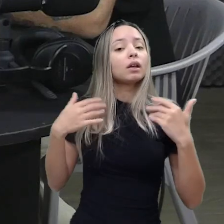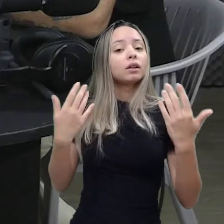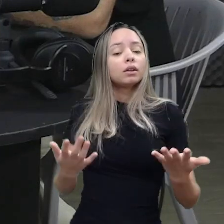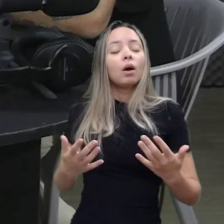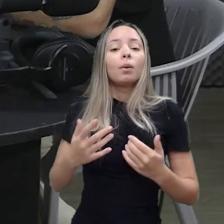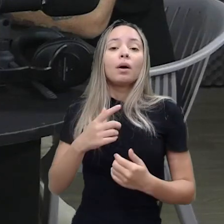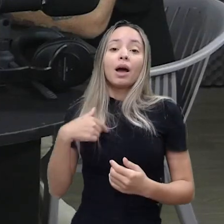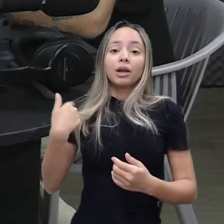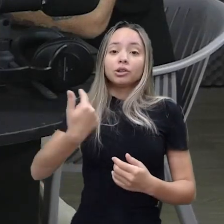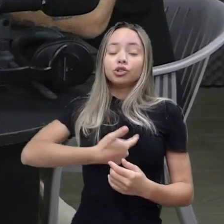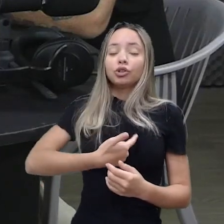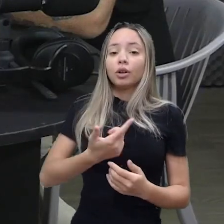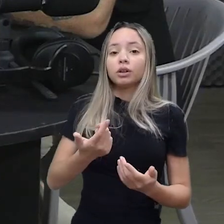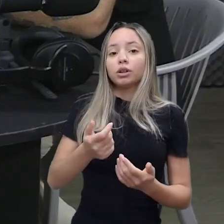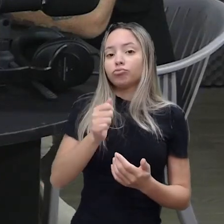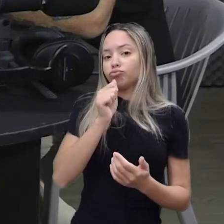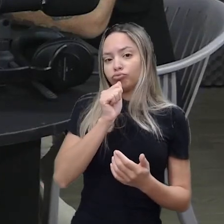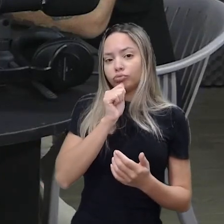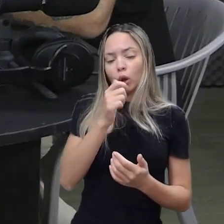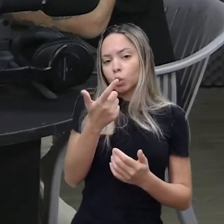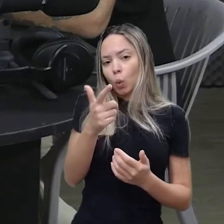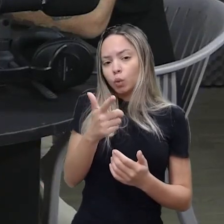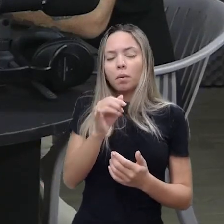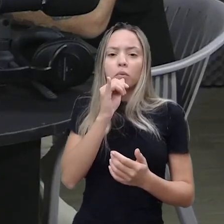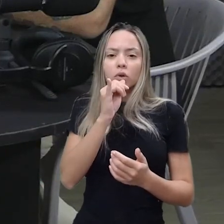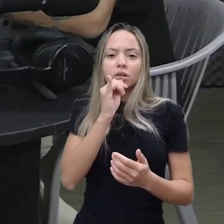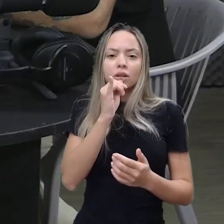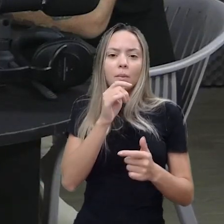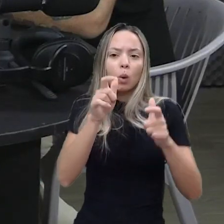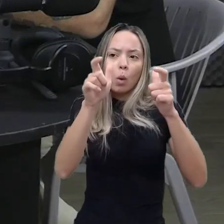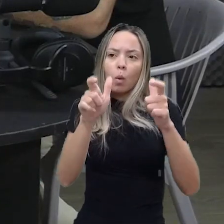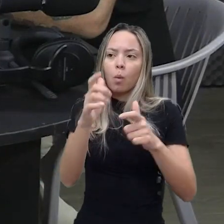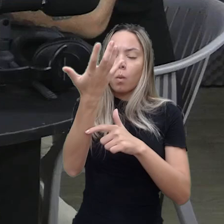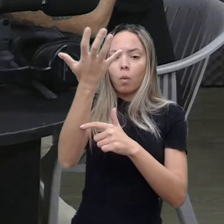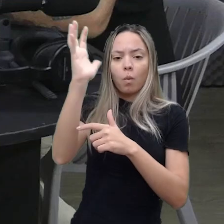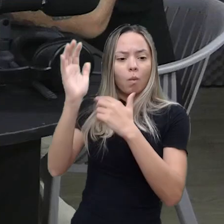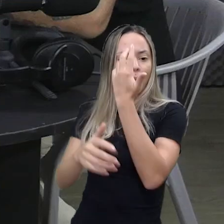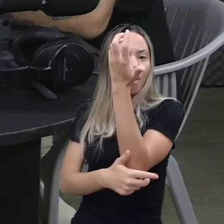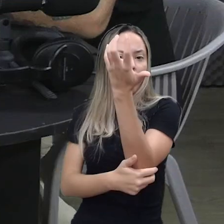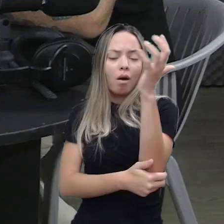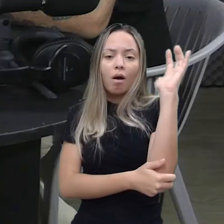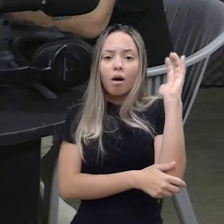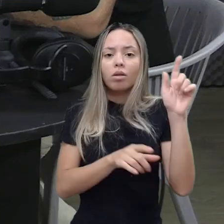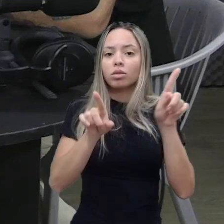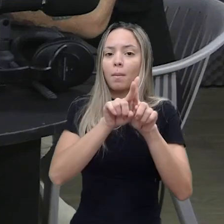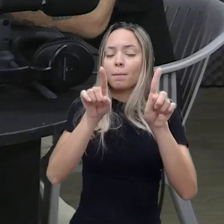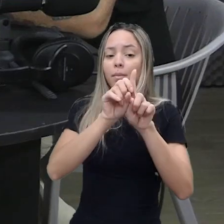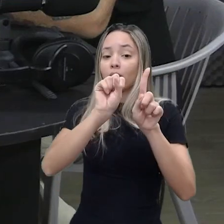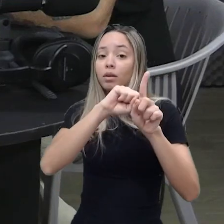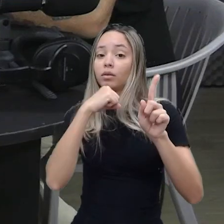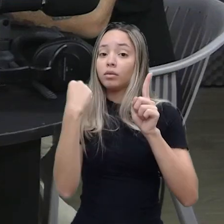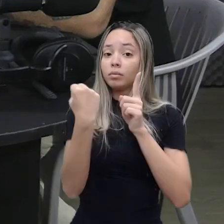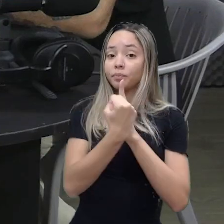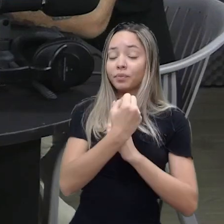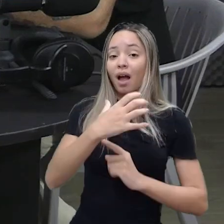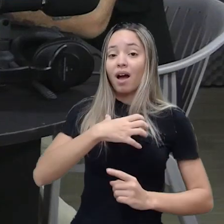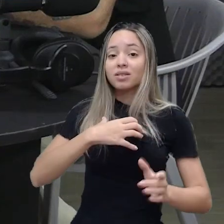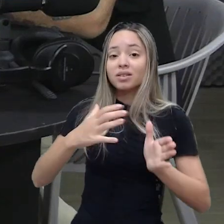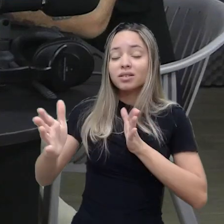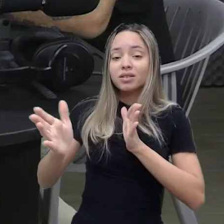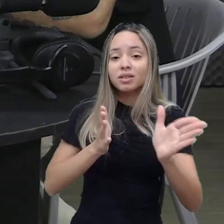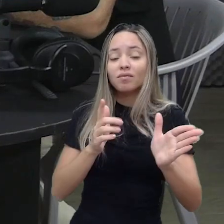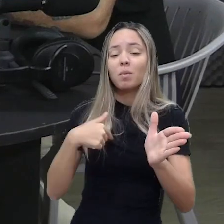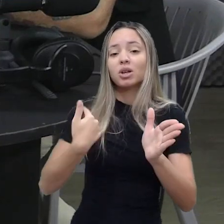tem, né, um meio ambiente, a gente não tem um meio social, né, acessível para que a gente